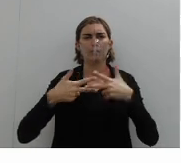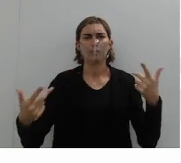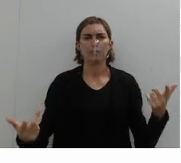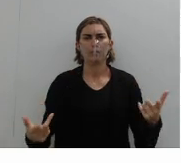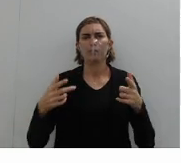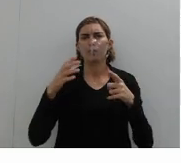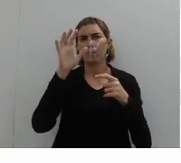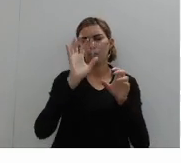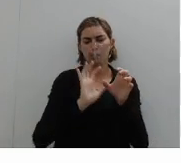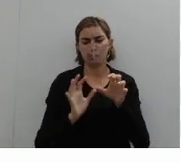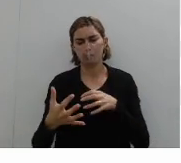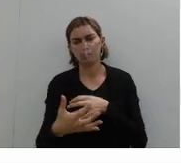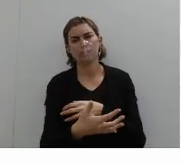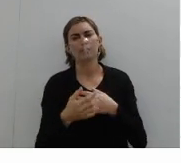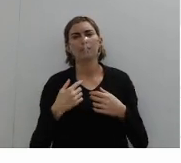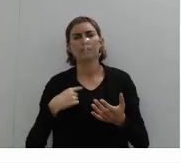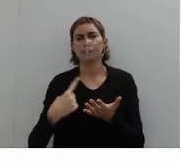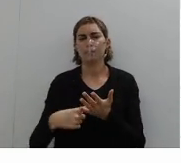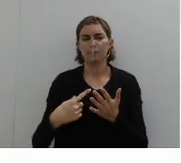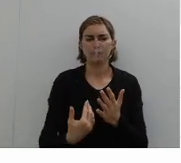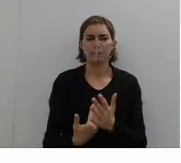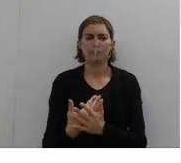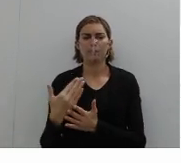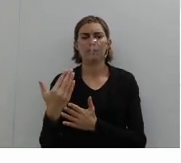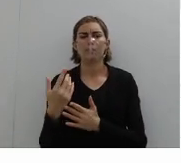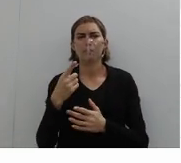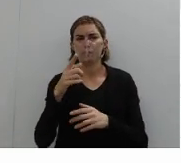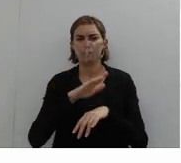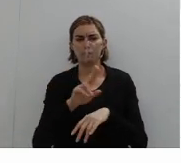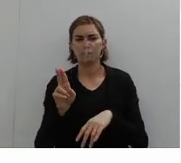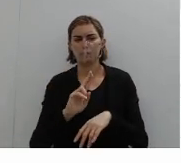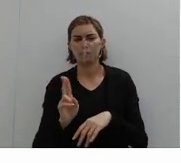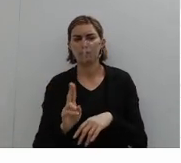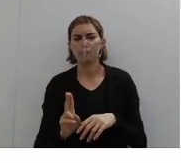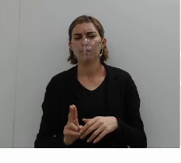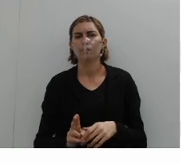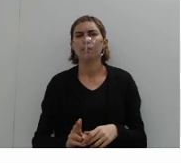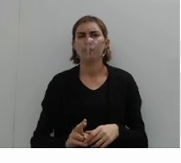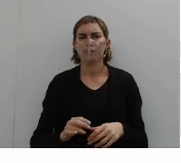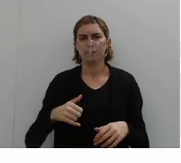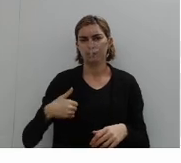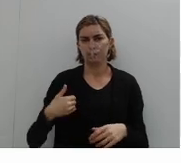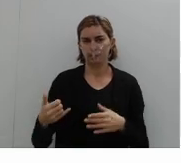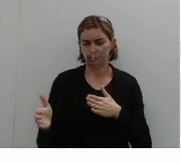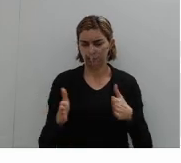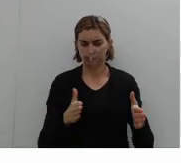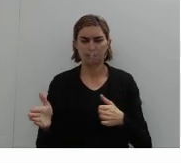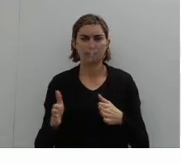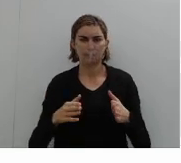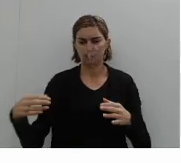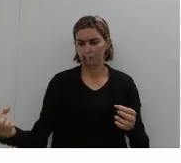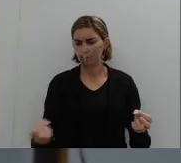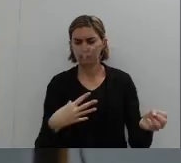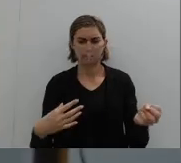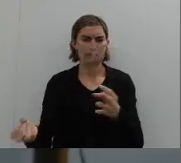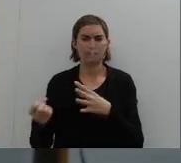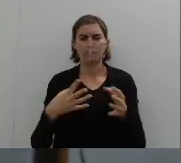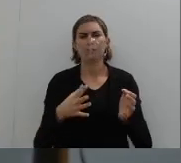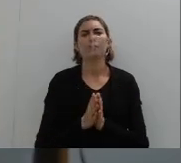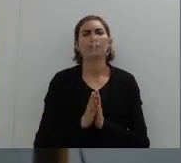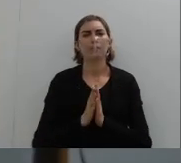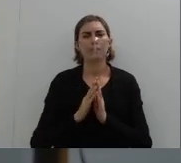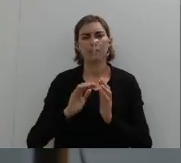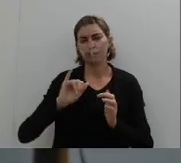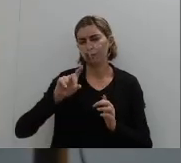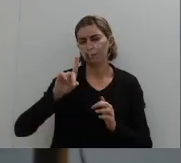o continente, marcando o início da formação, que chamavam Idade Moderna. Então eu findei aí